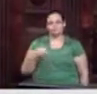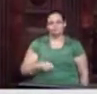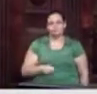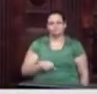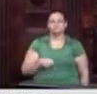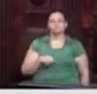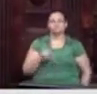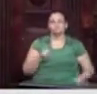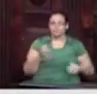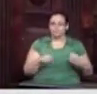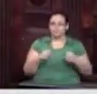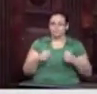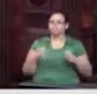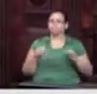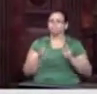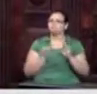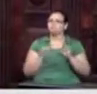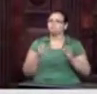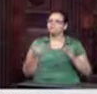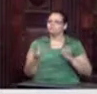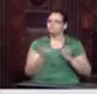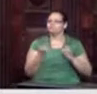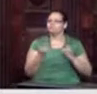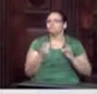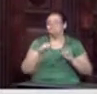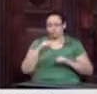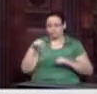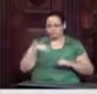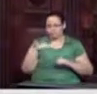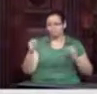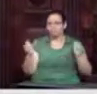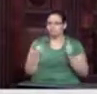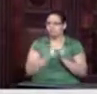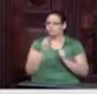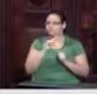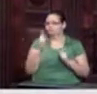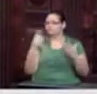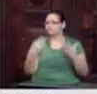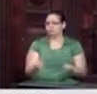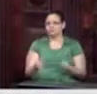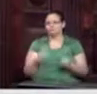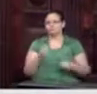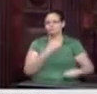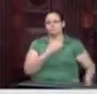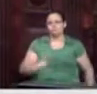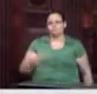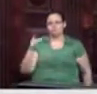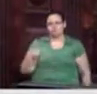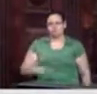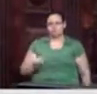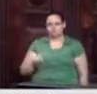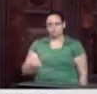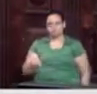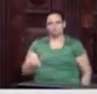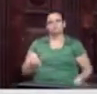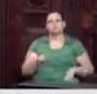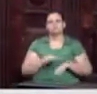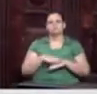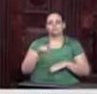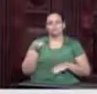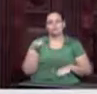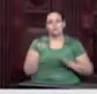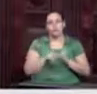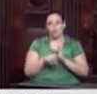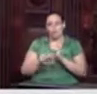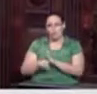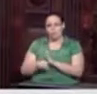têm que estar organizados e dizer que não aceitarão que nenhum governo, por mais ladrão que